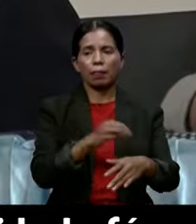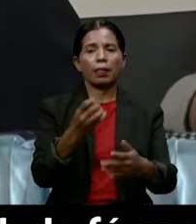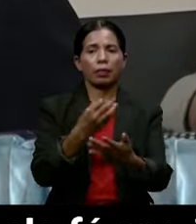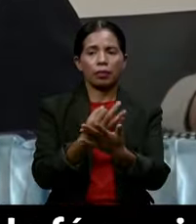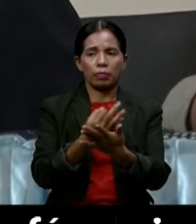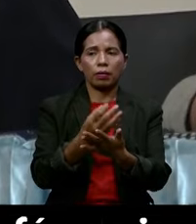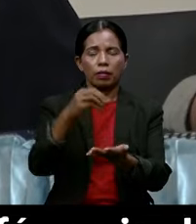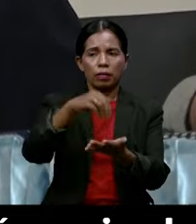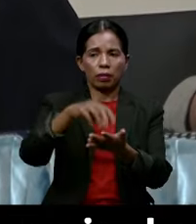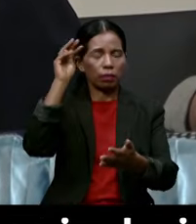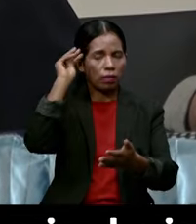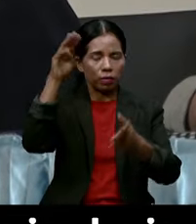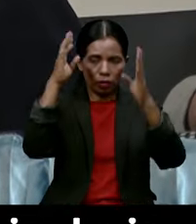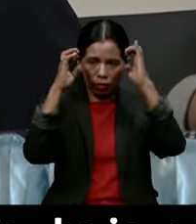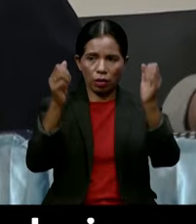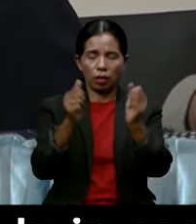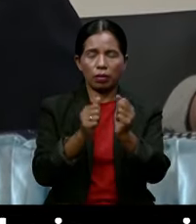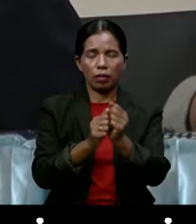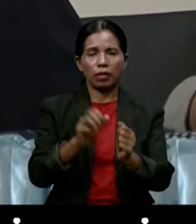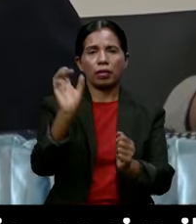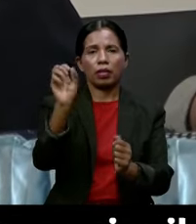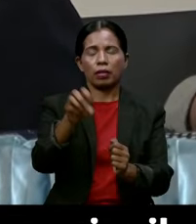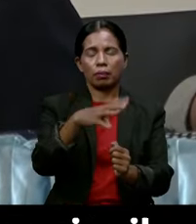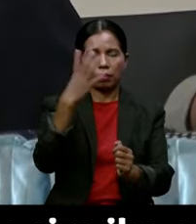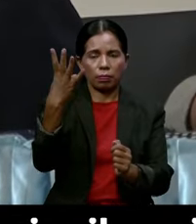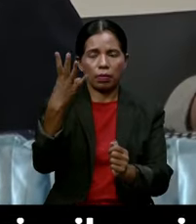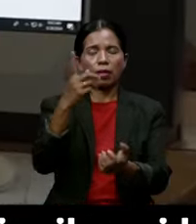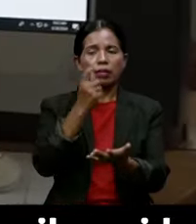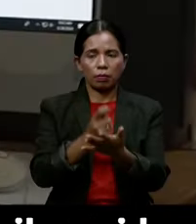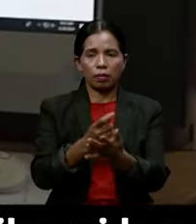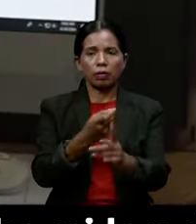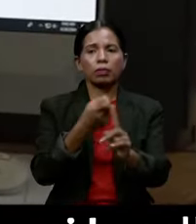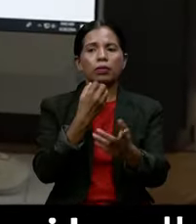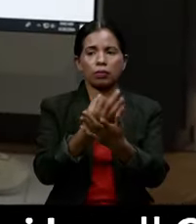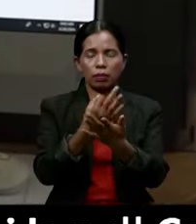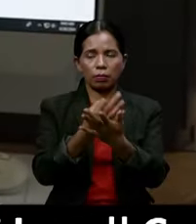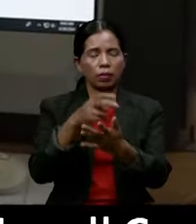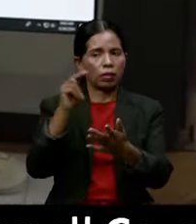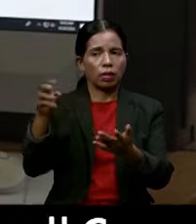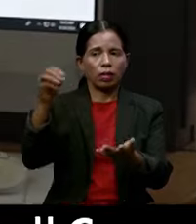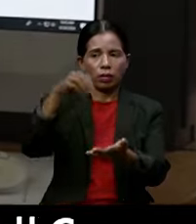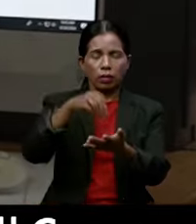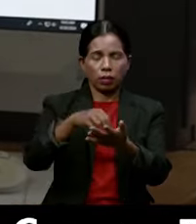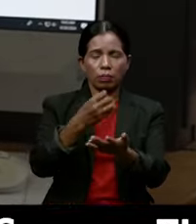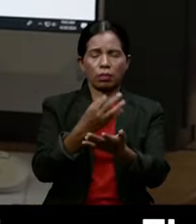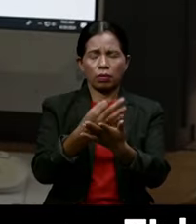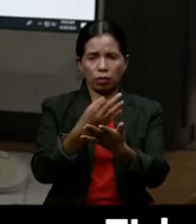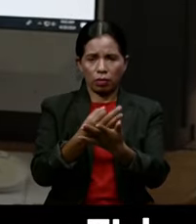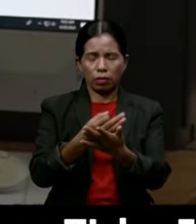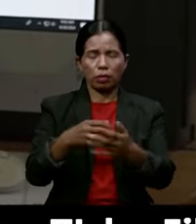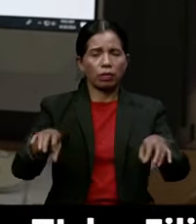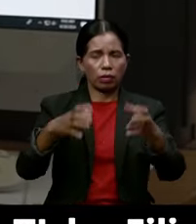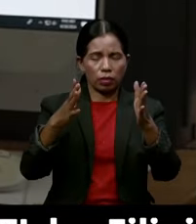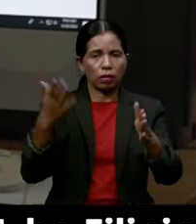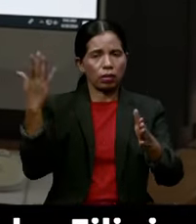ba Ministério da Educação hamutu toko san lure sin hatliu o si orçamento né balon aloca ba salário vencimento funcionário sira